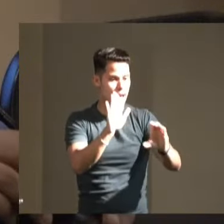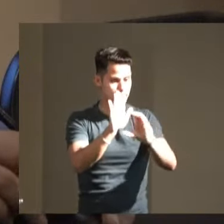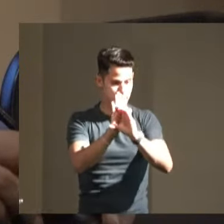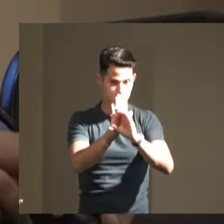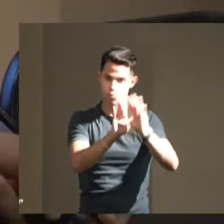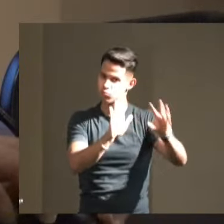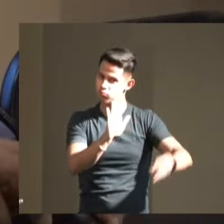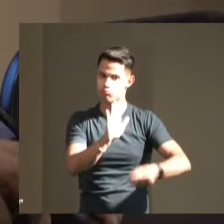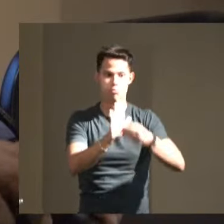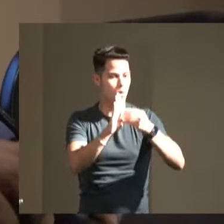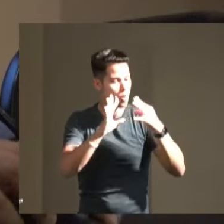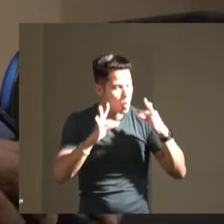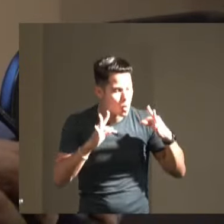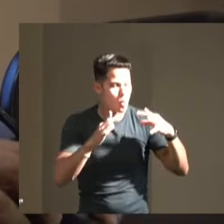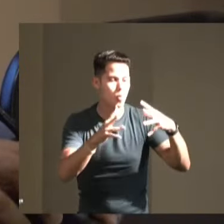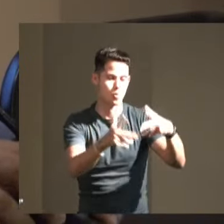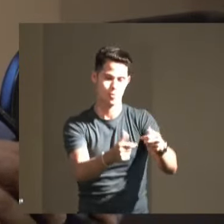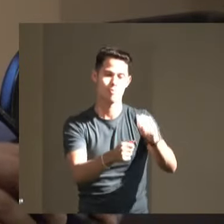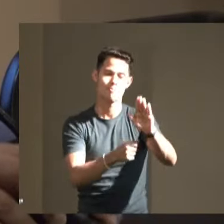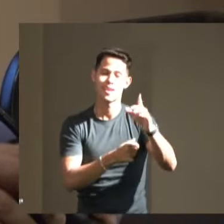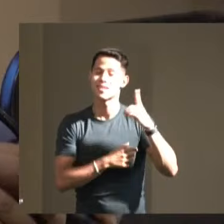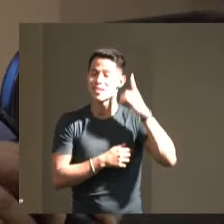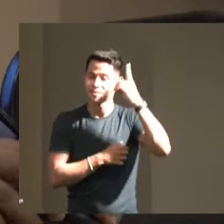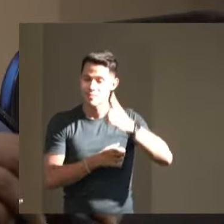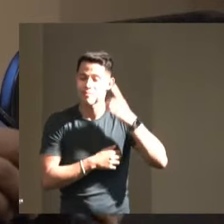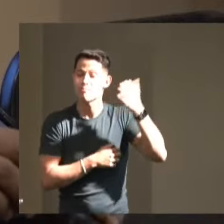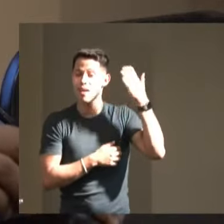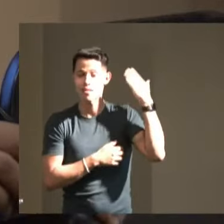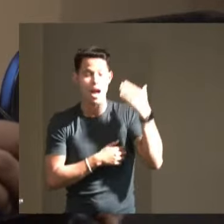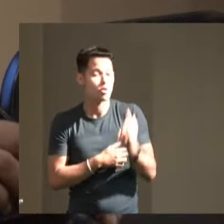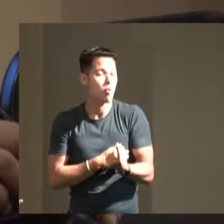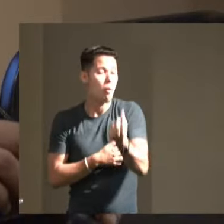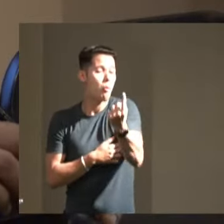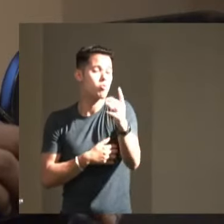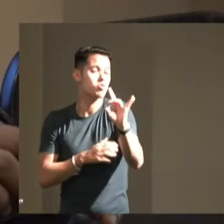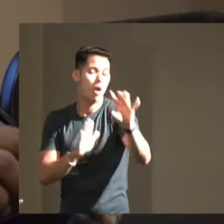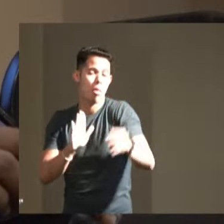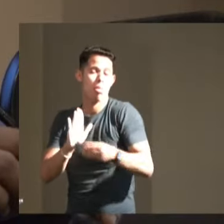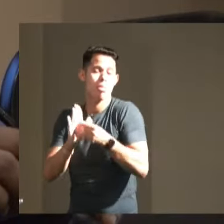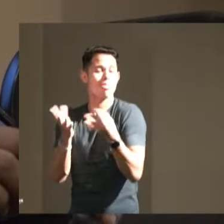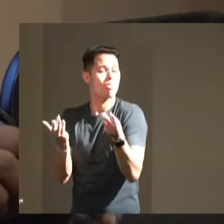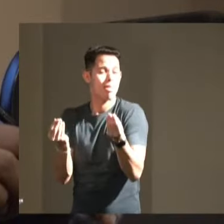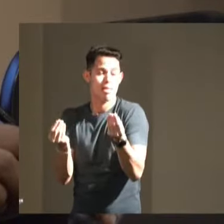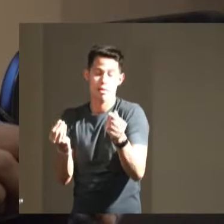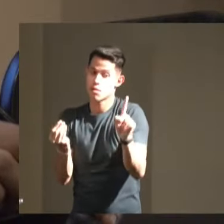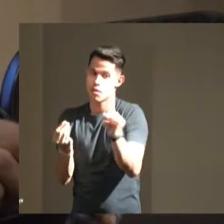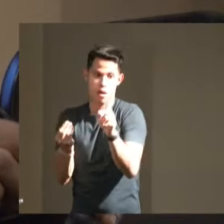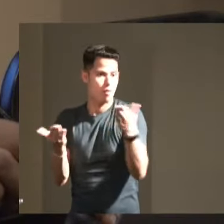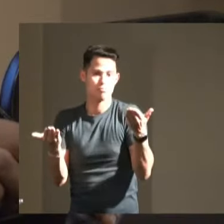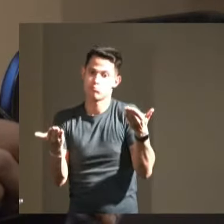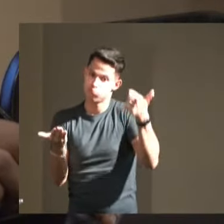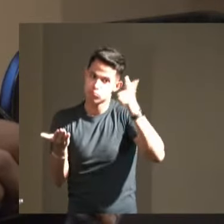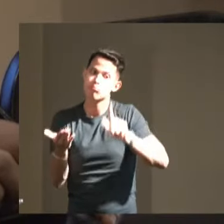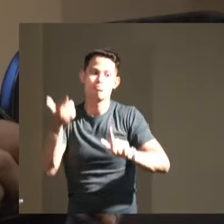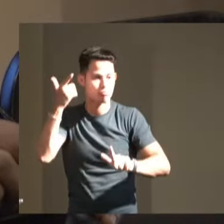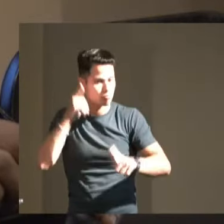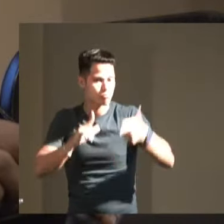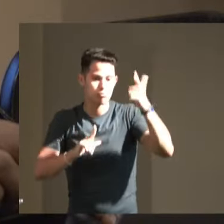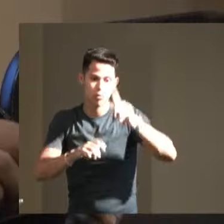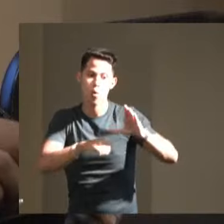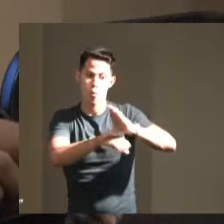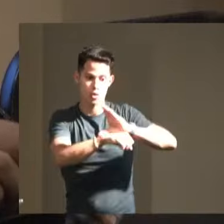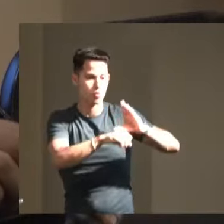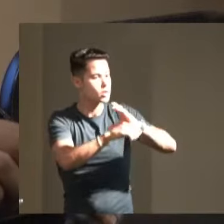queriam fazer alguns deputados. Então, nós conquistamos a Constituição. E